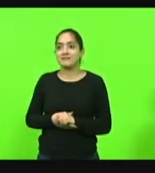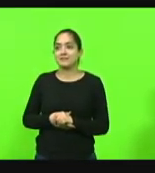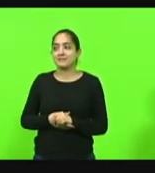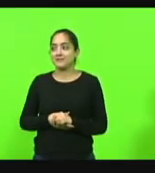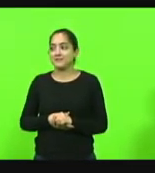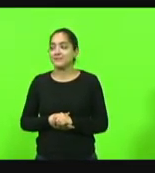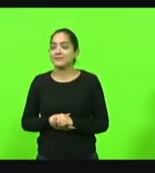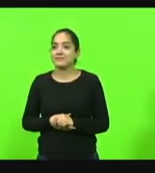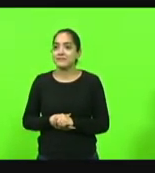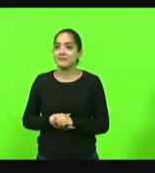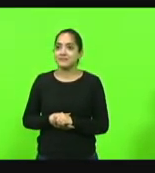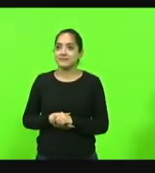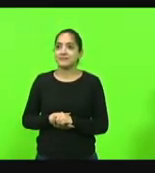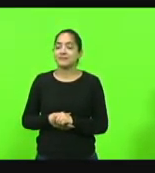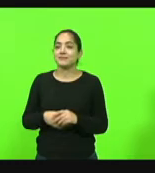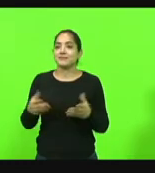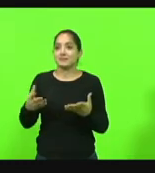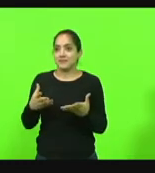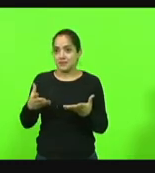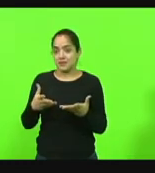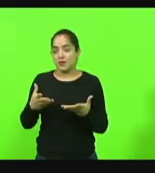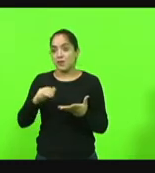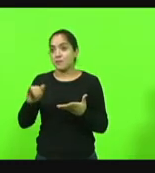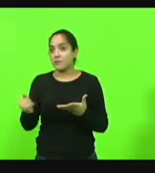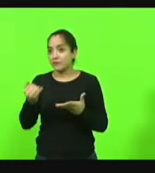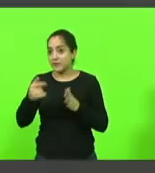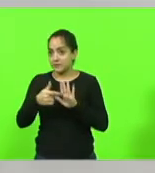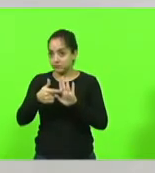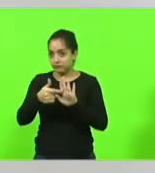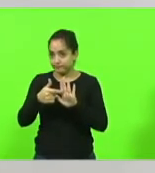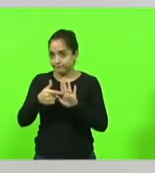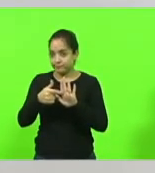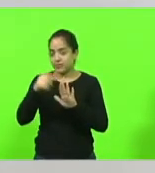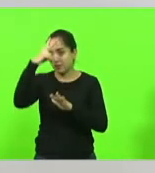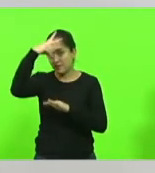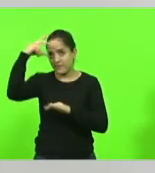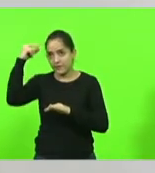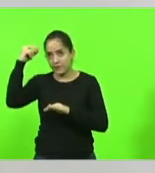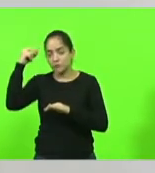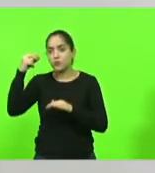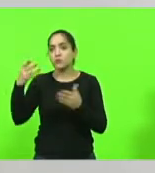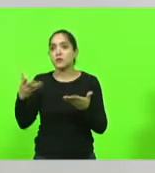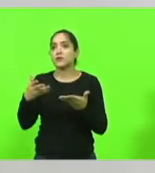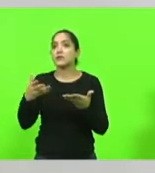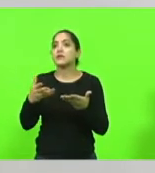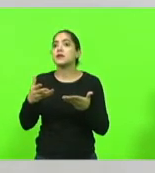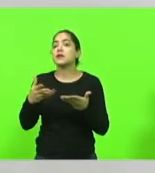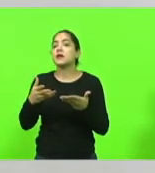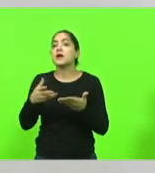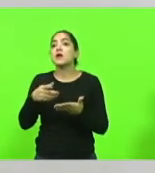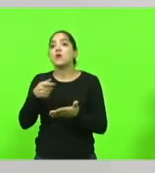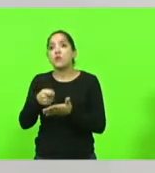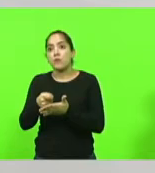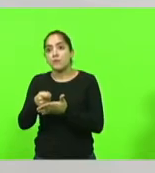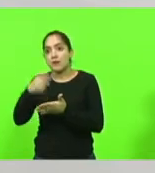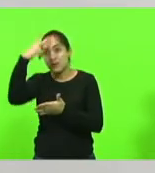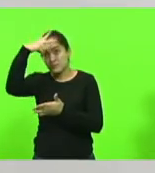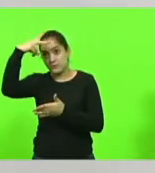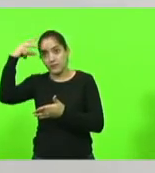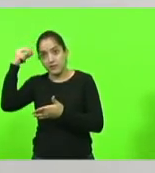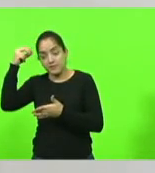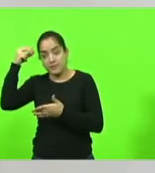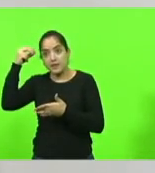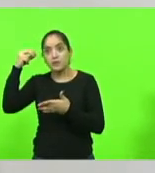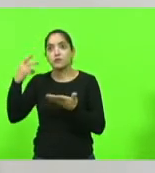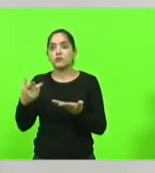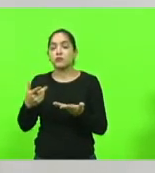Aproveitando que eu trouxe o assunto da Prefeitura Municipal, eu queria cobrar também do prefeito Jean Loureiro para retomar